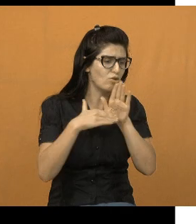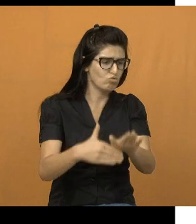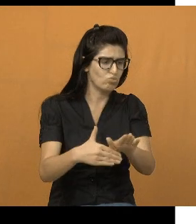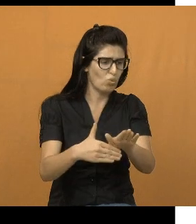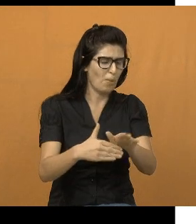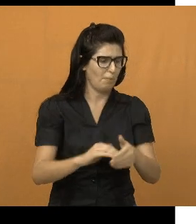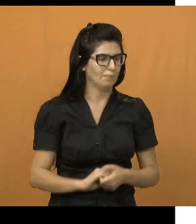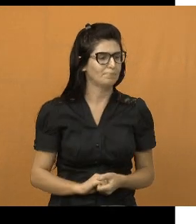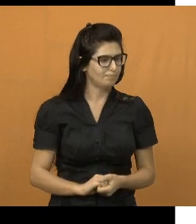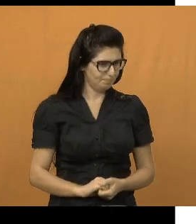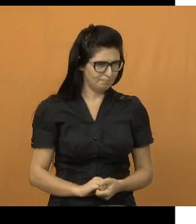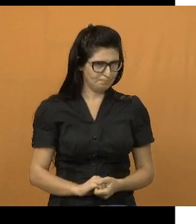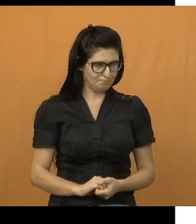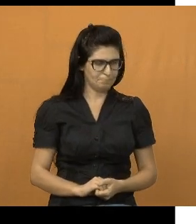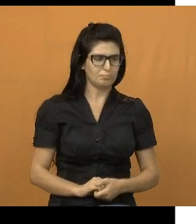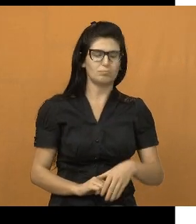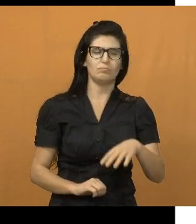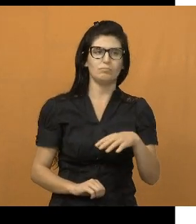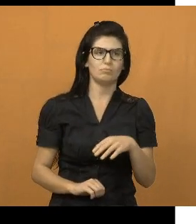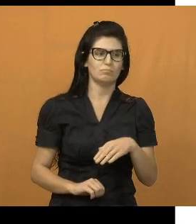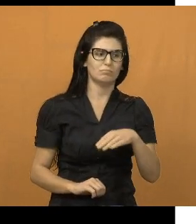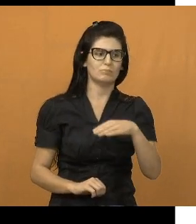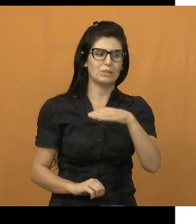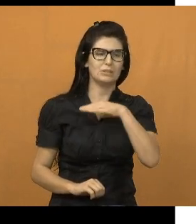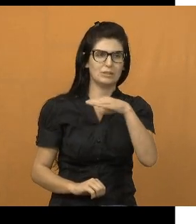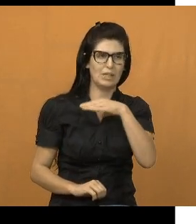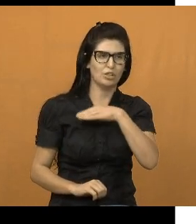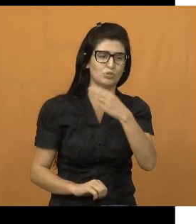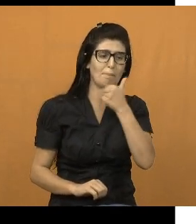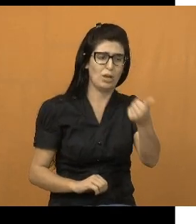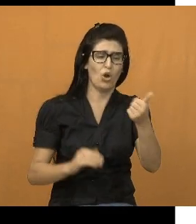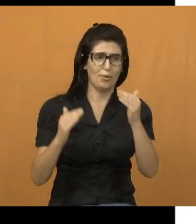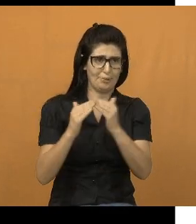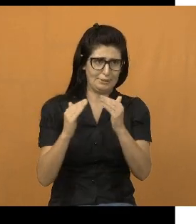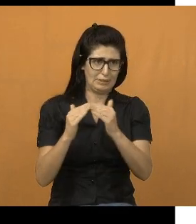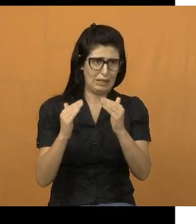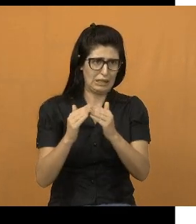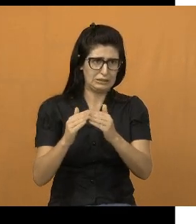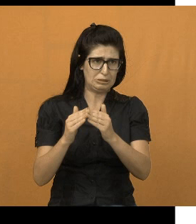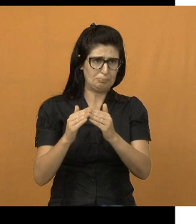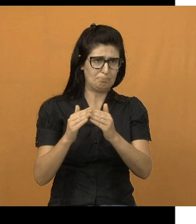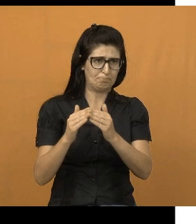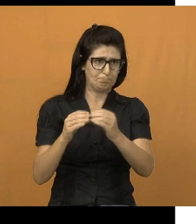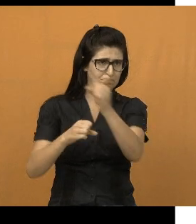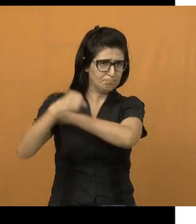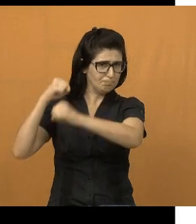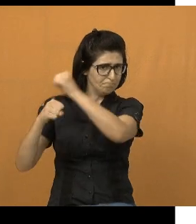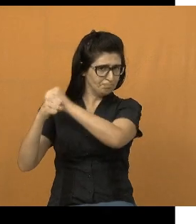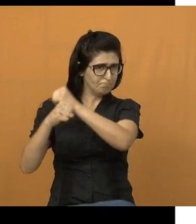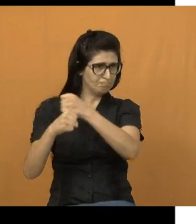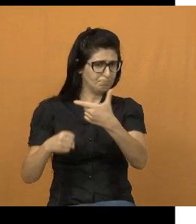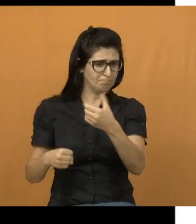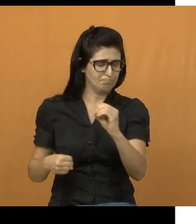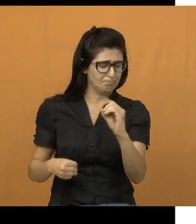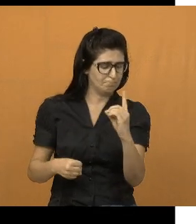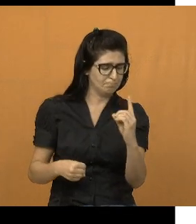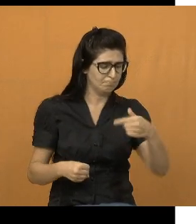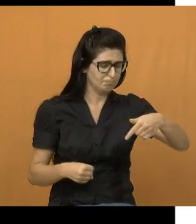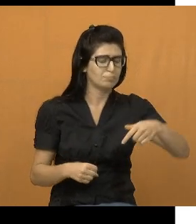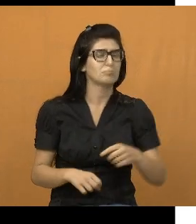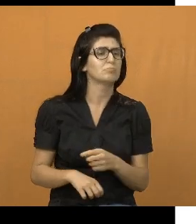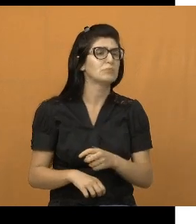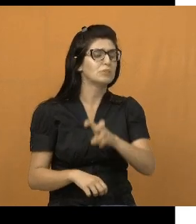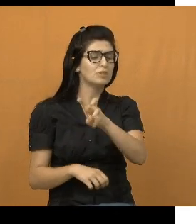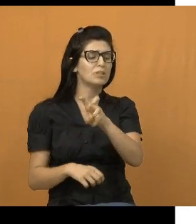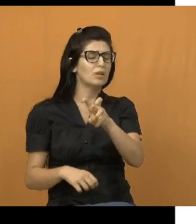No município, a equipe do Melhor em Casa atendeu, ao longo do ano de 2017,